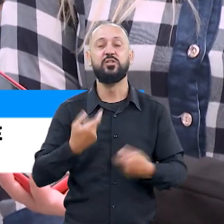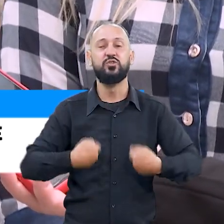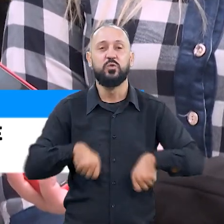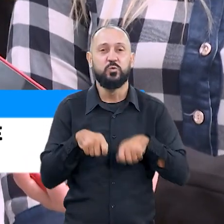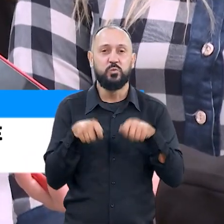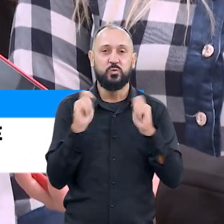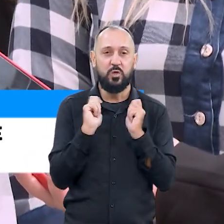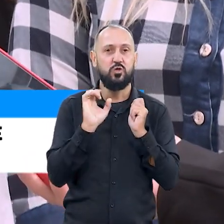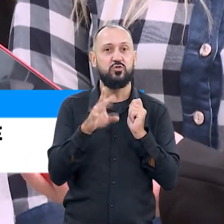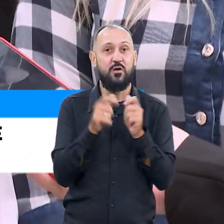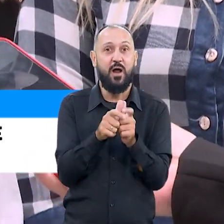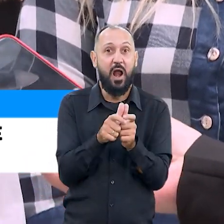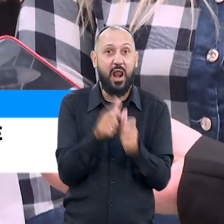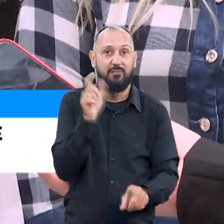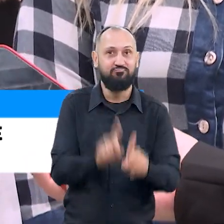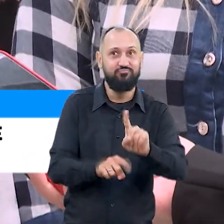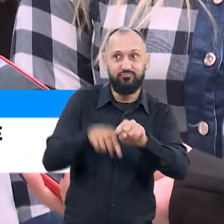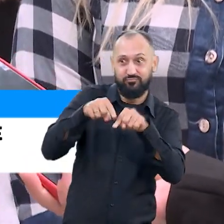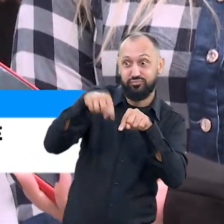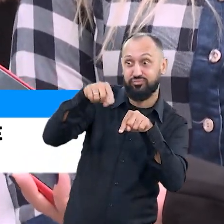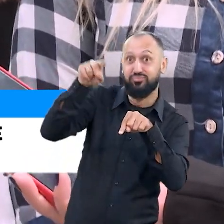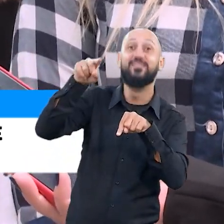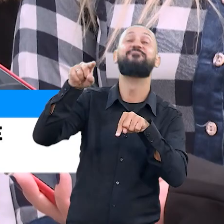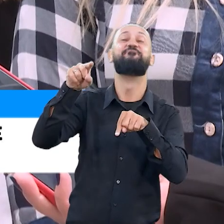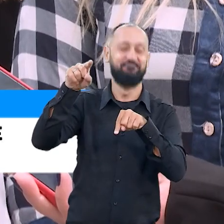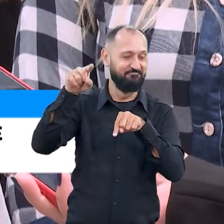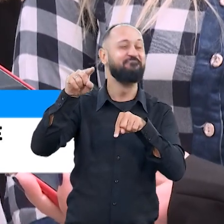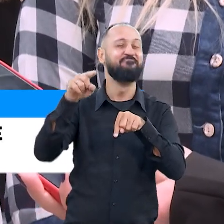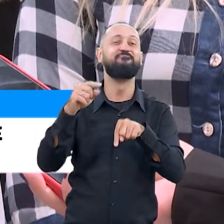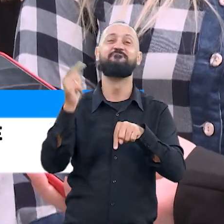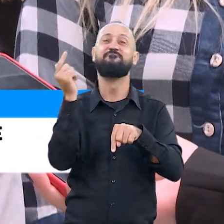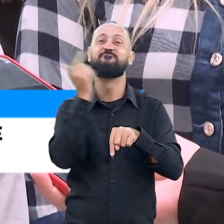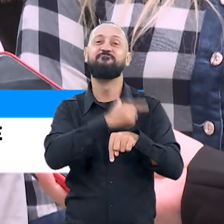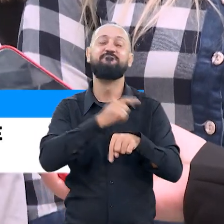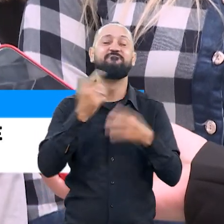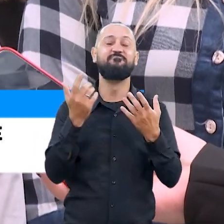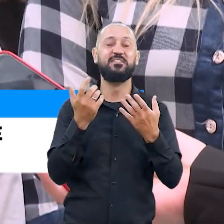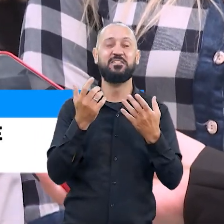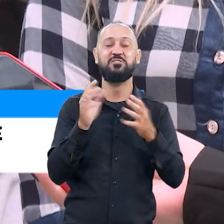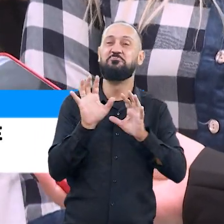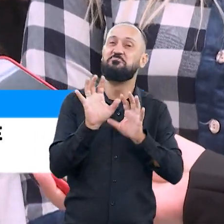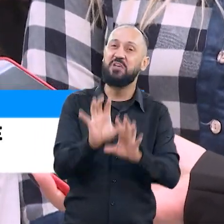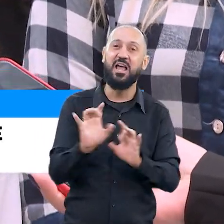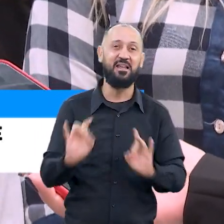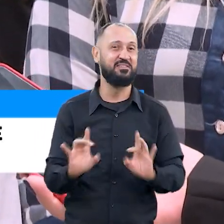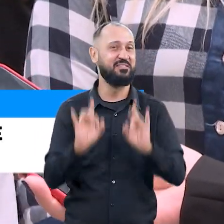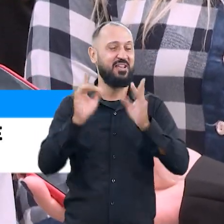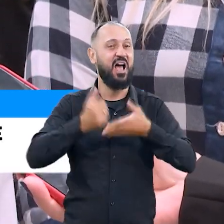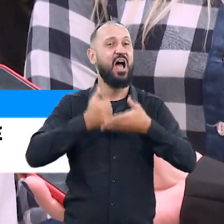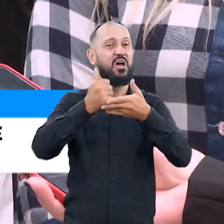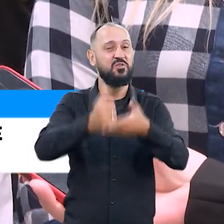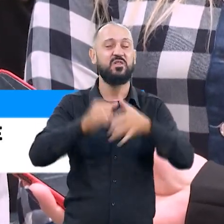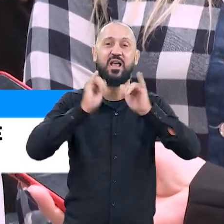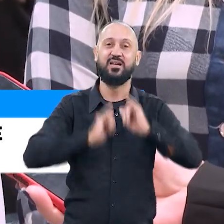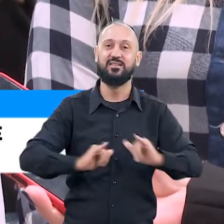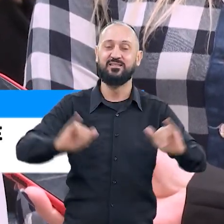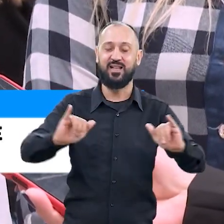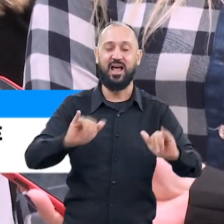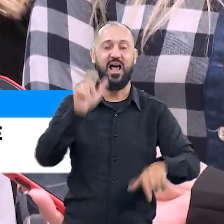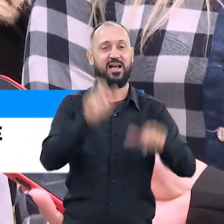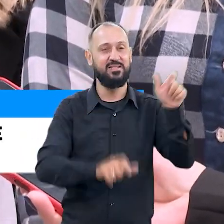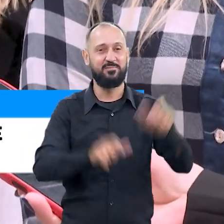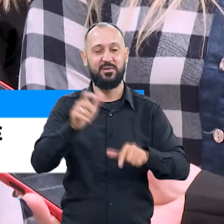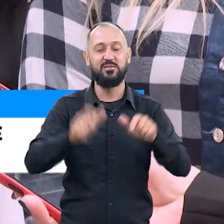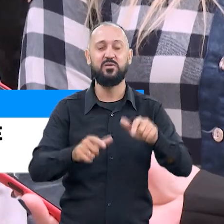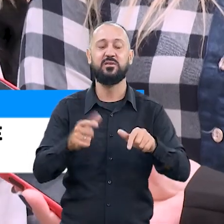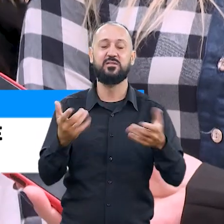esses números de cobertores só vão aumentar e a gente vai poder, de uma forma muito especial, ajudar